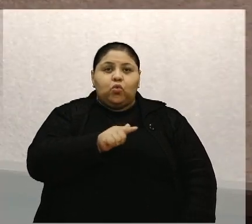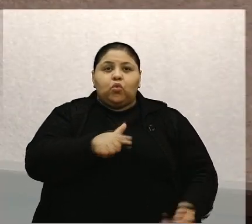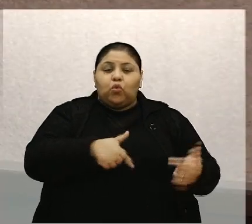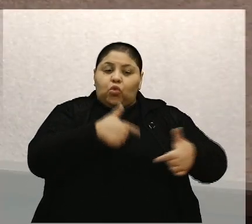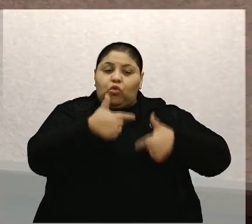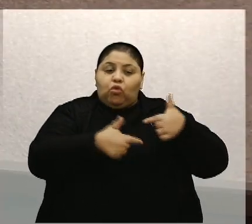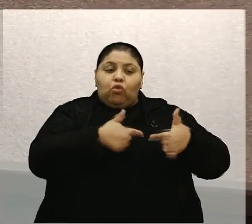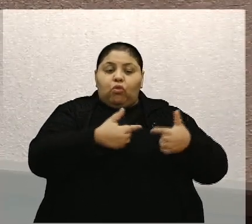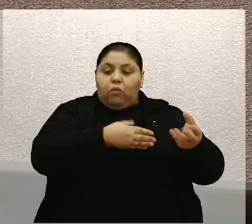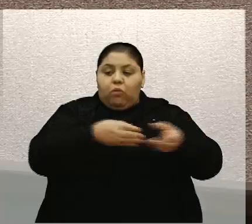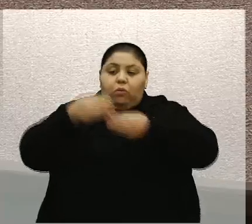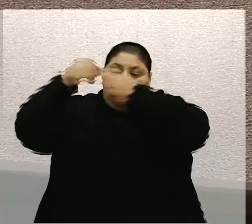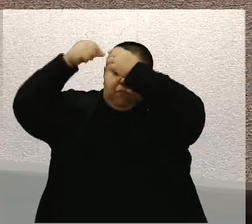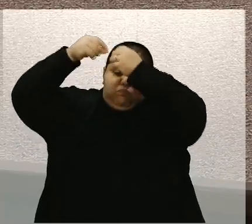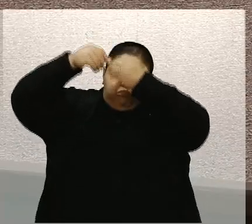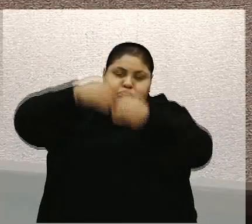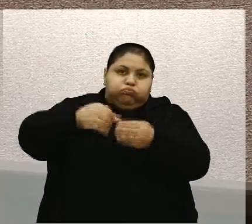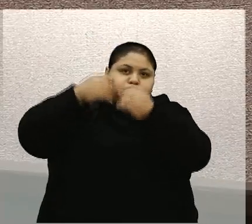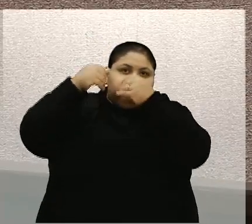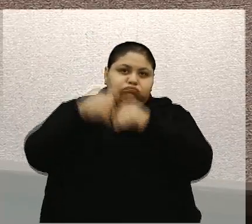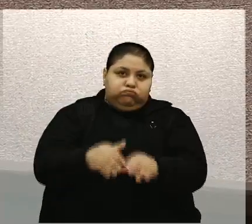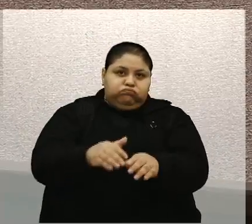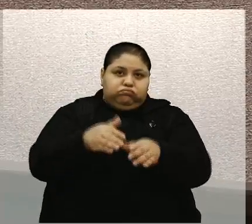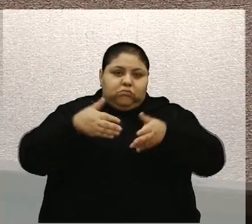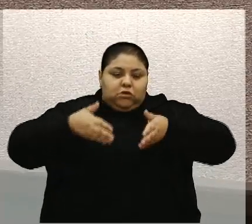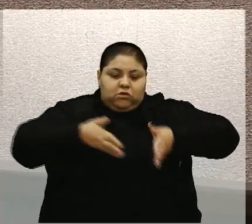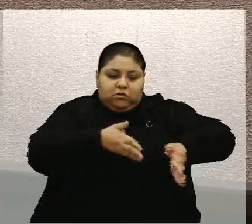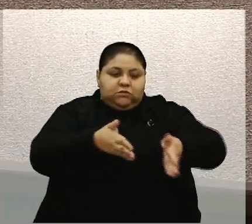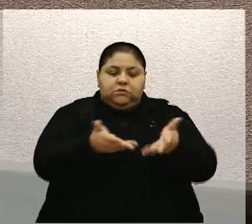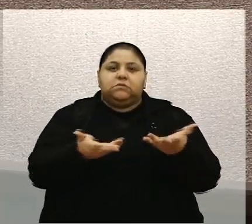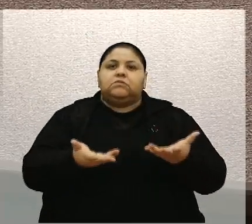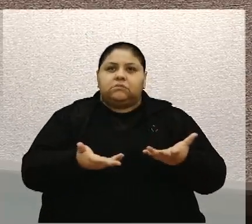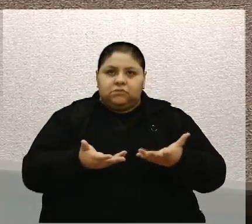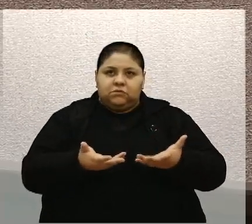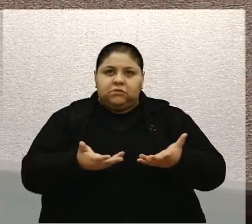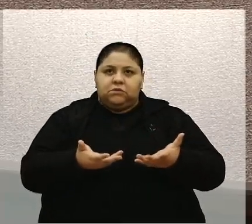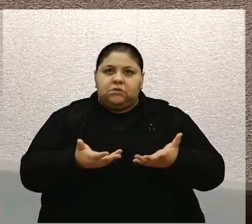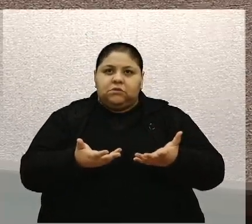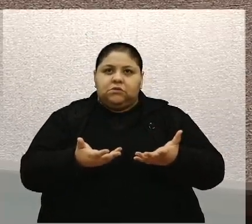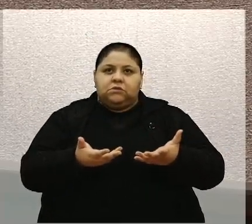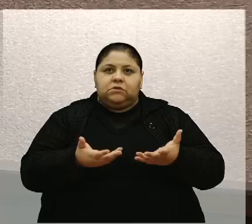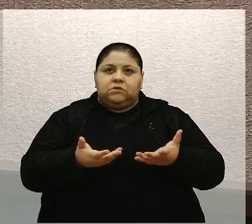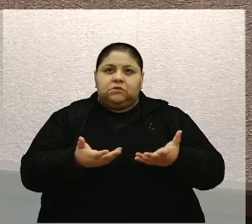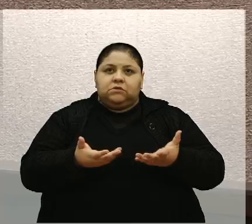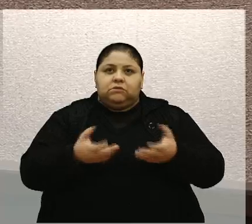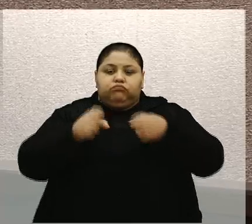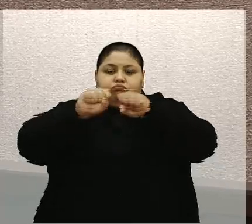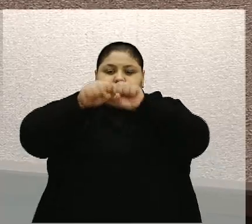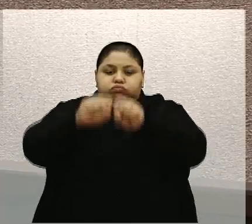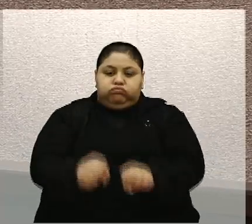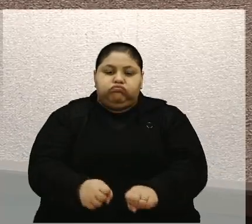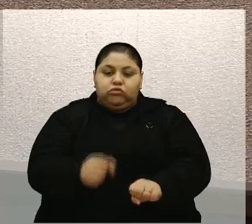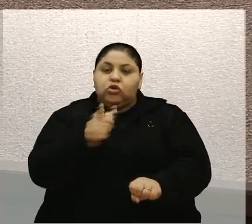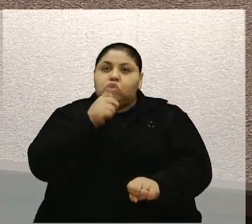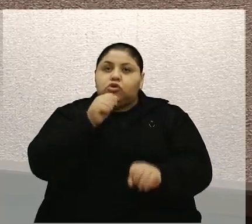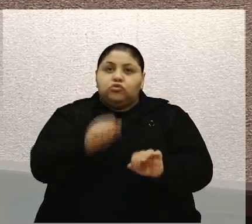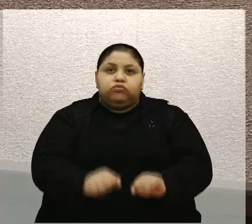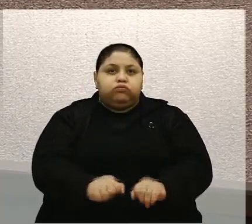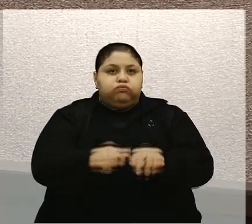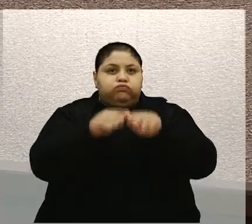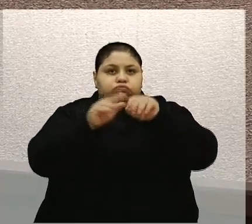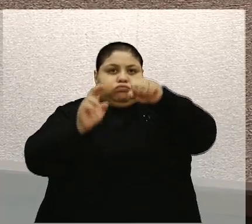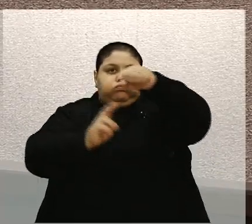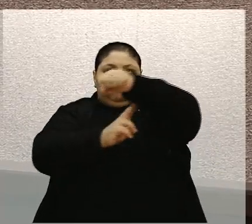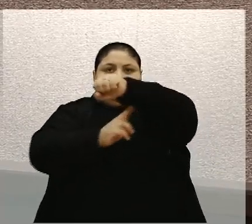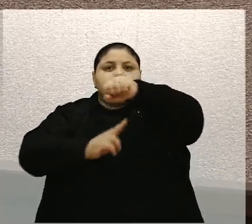tanto deslizamento, tanta barreira, tanta estrada que simplesmente cedeu, né? Os rios subiram muito, as pontes, para